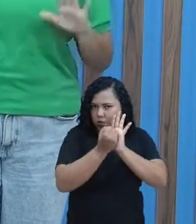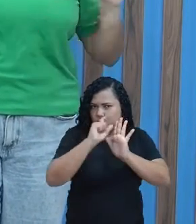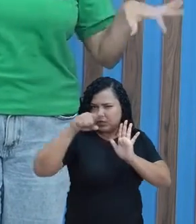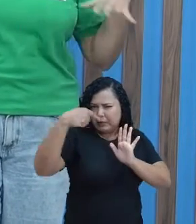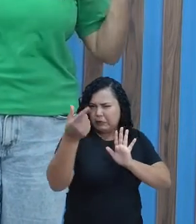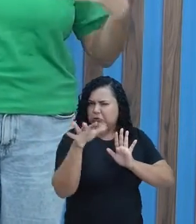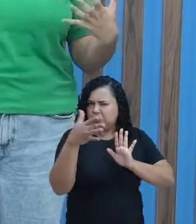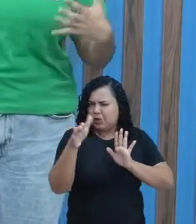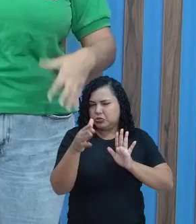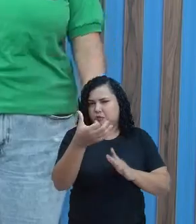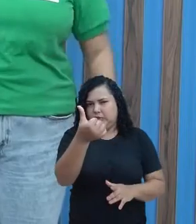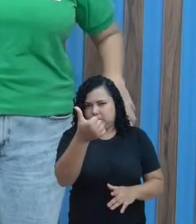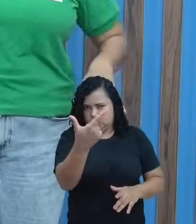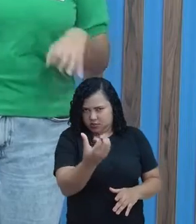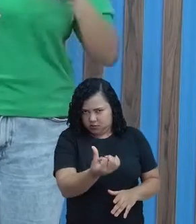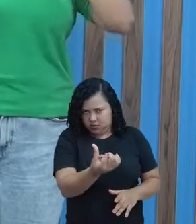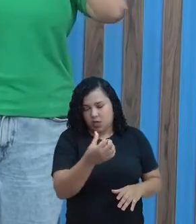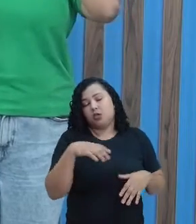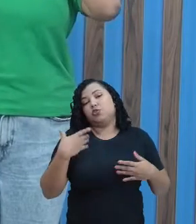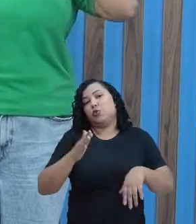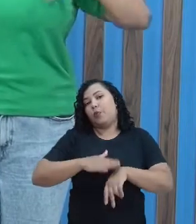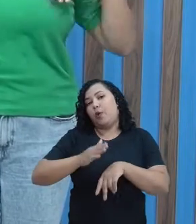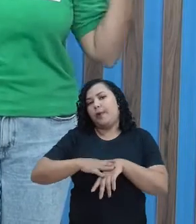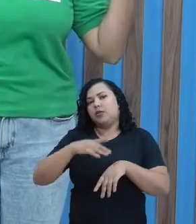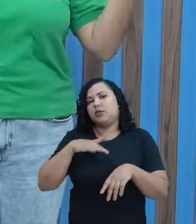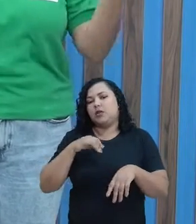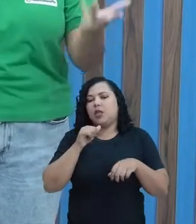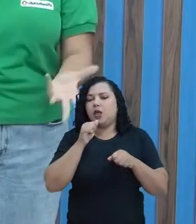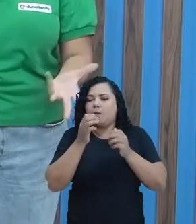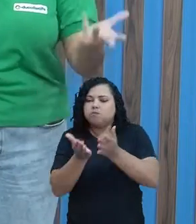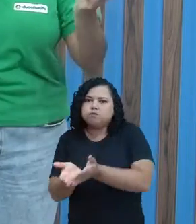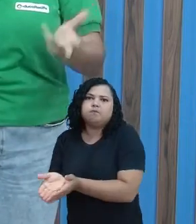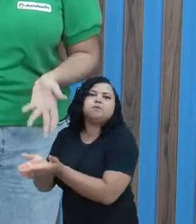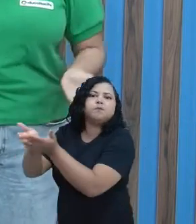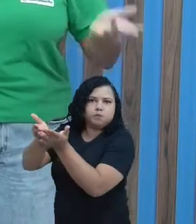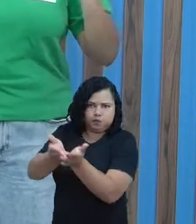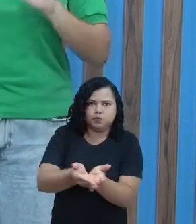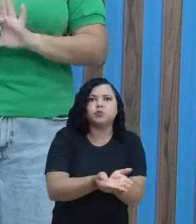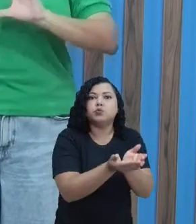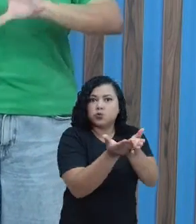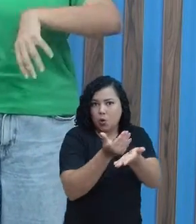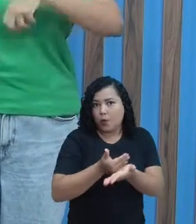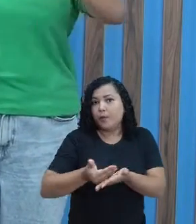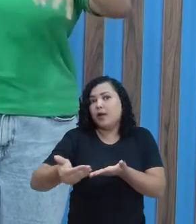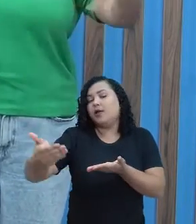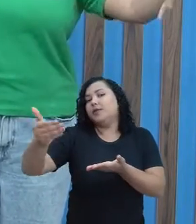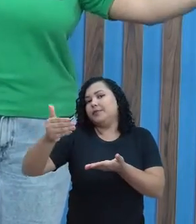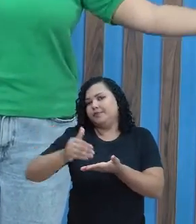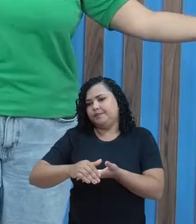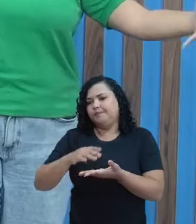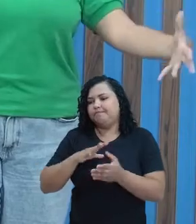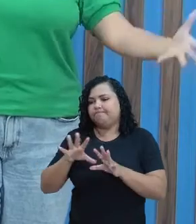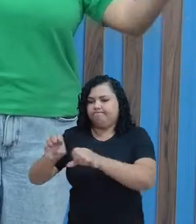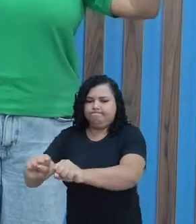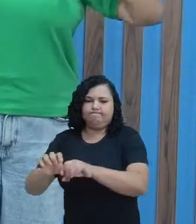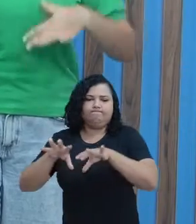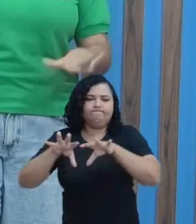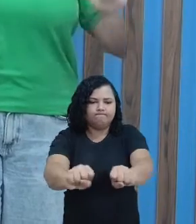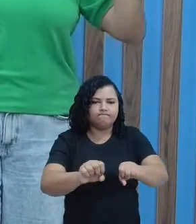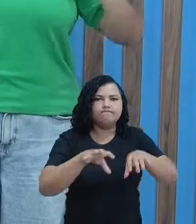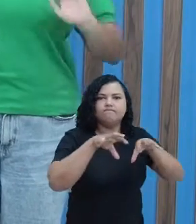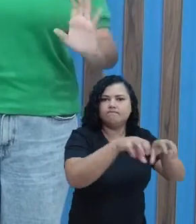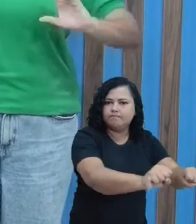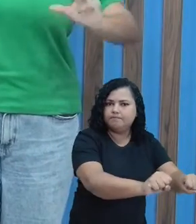lá para o século XVI, quando eles se jogam nas grandes navegações, né, e começam a ter colônias, eles